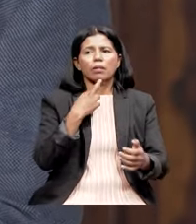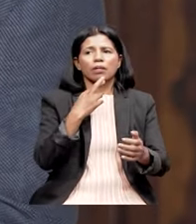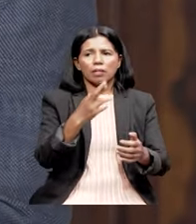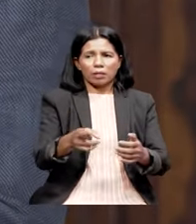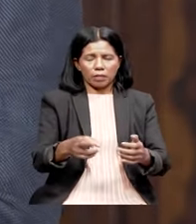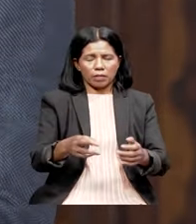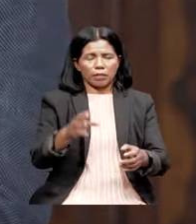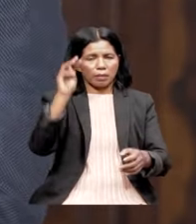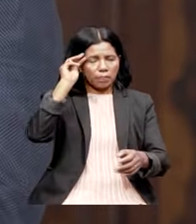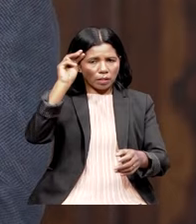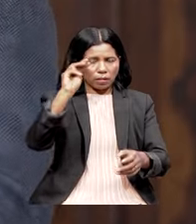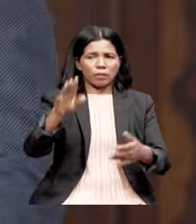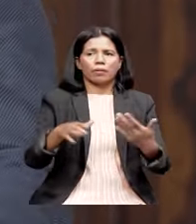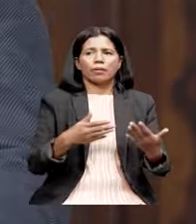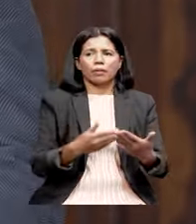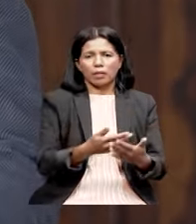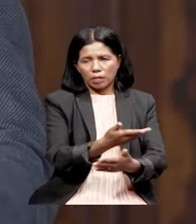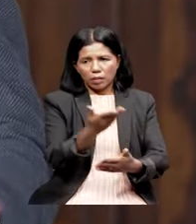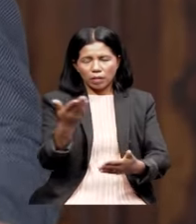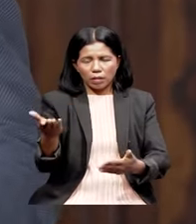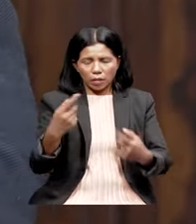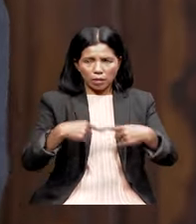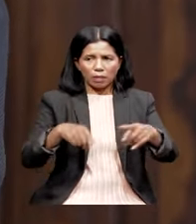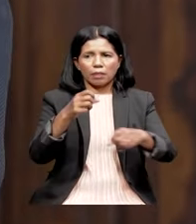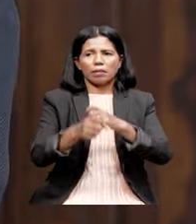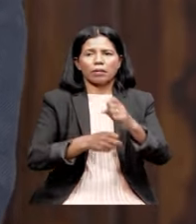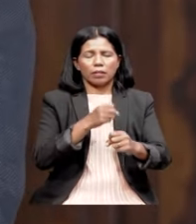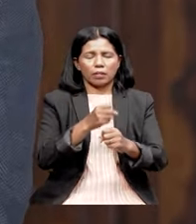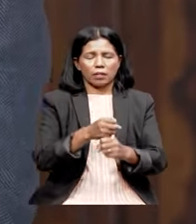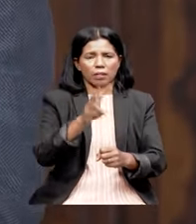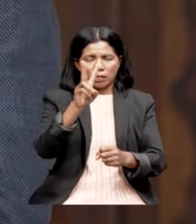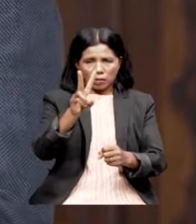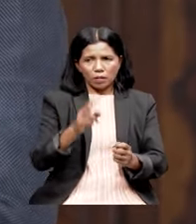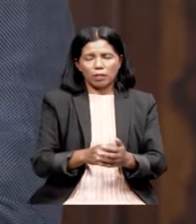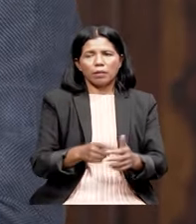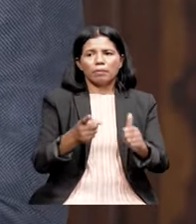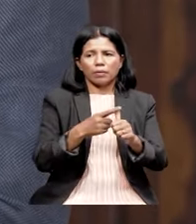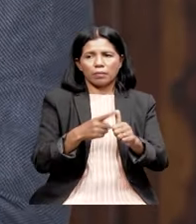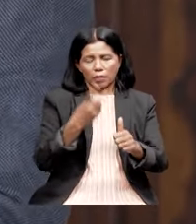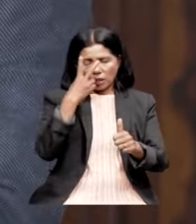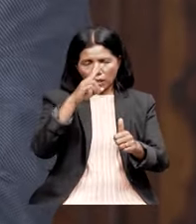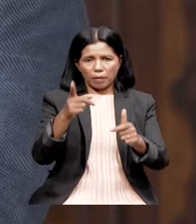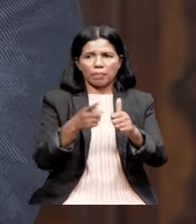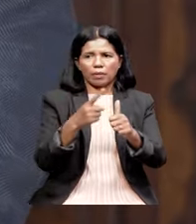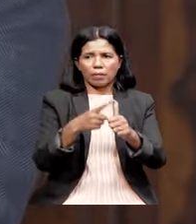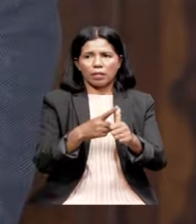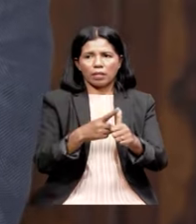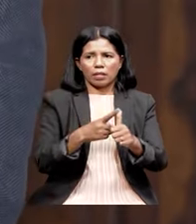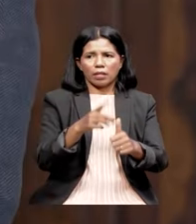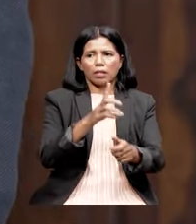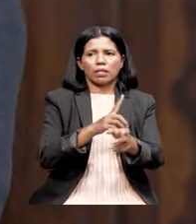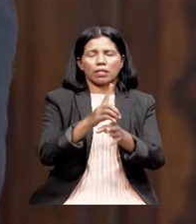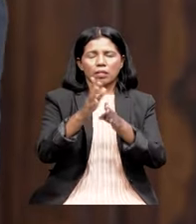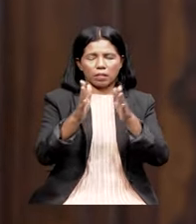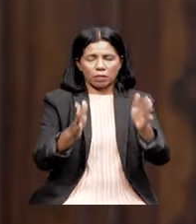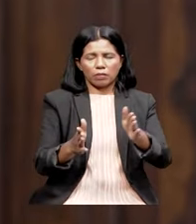excelência senhor ministro. Ita bot emba tinan ida agora tu betinan rua. Primeiro makare ulu dizi si re halara